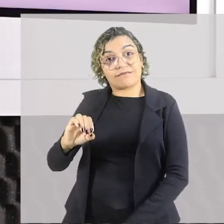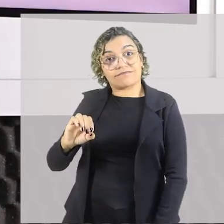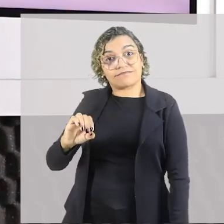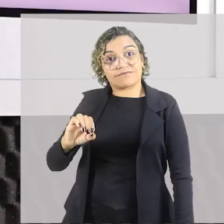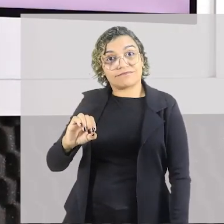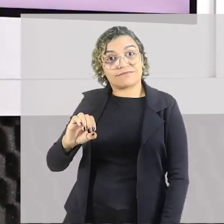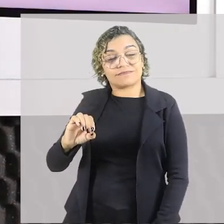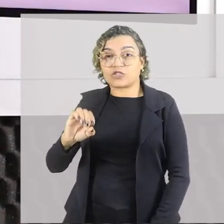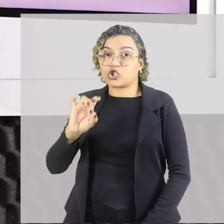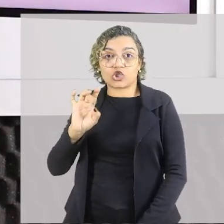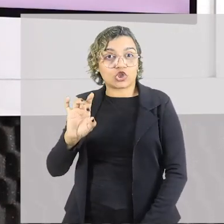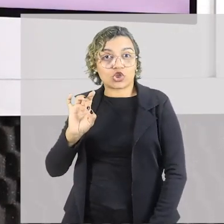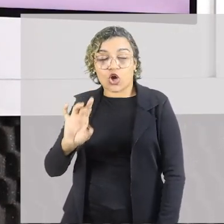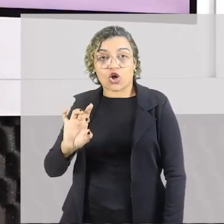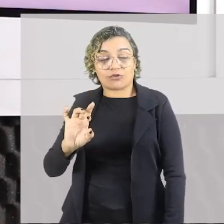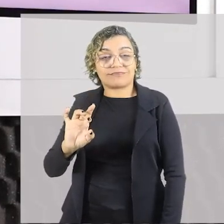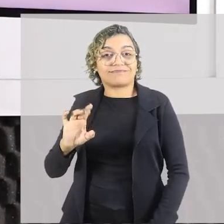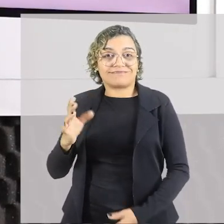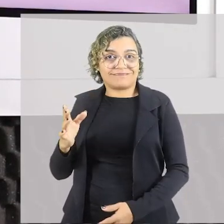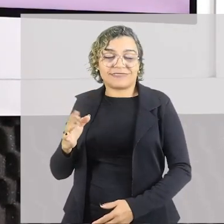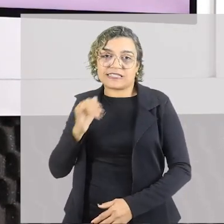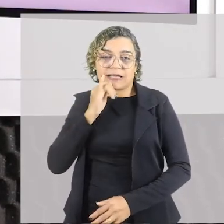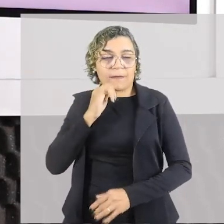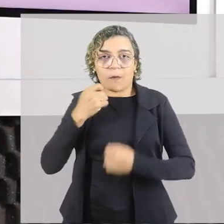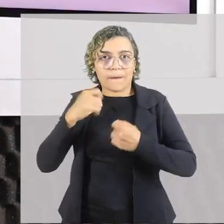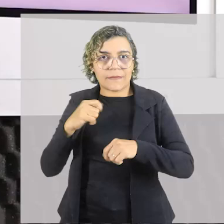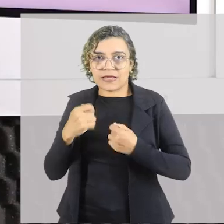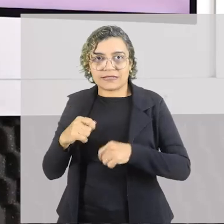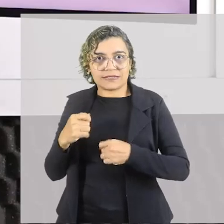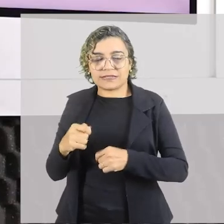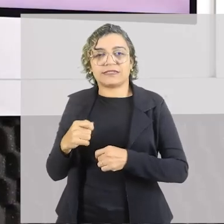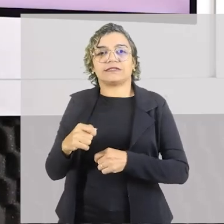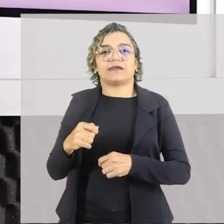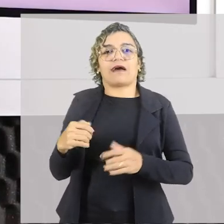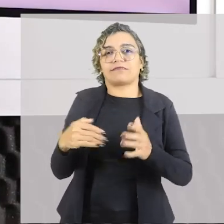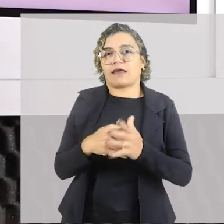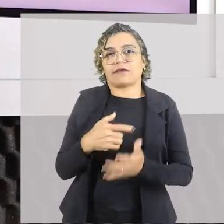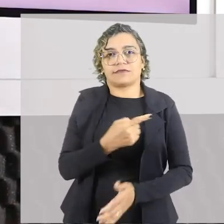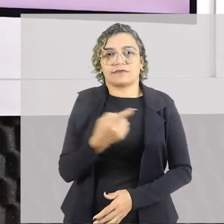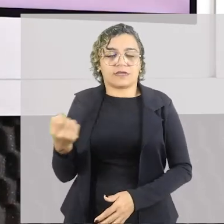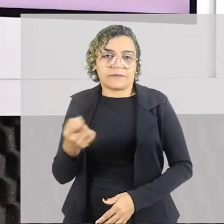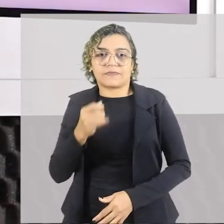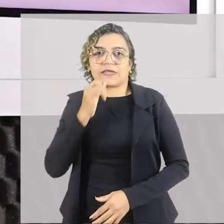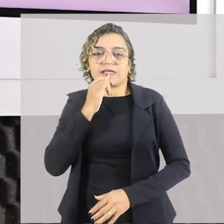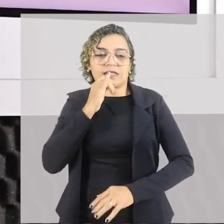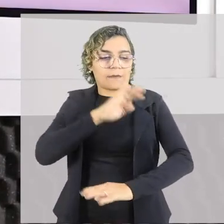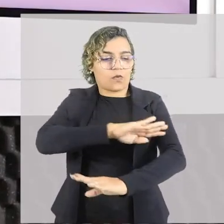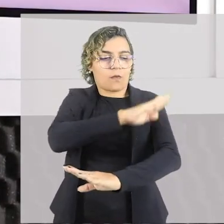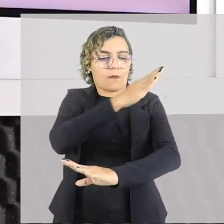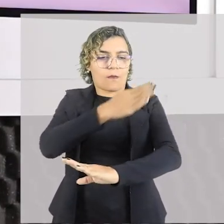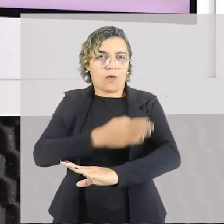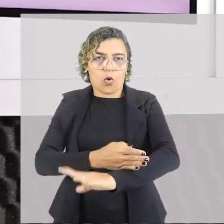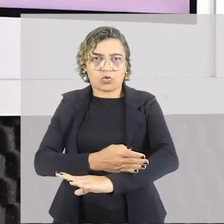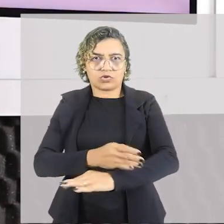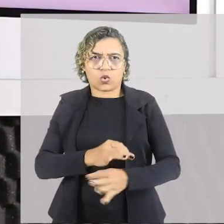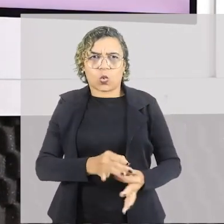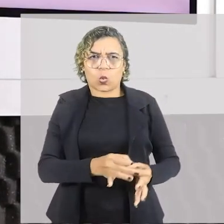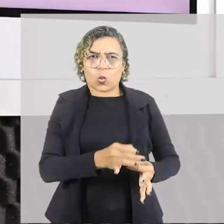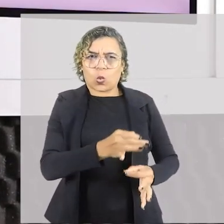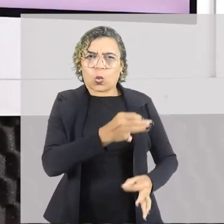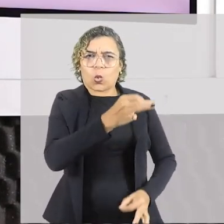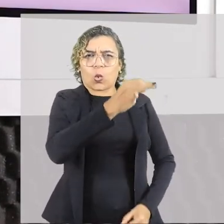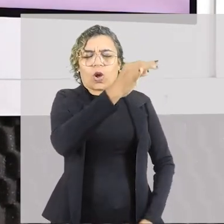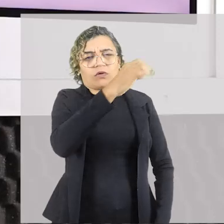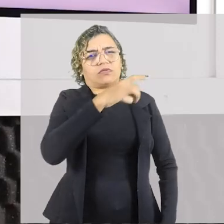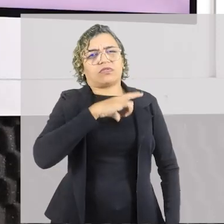graus, desde que eu tenha um lugar muito alto. Tá? Nós temos aí o Monte Everest com 8.848 metros, tá? Não